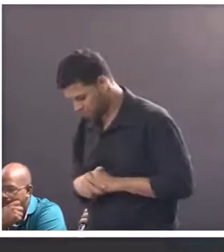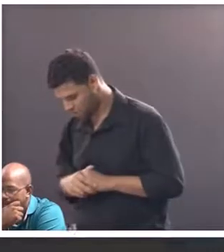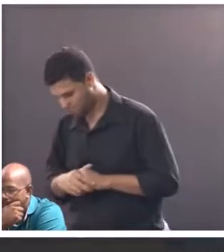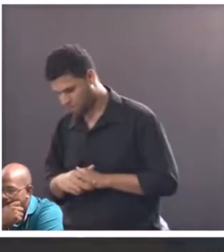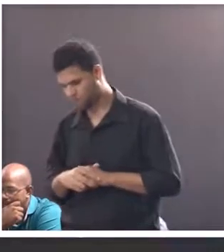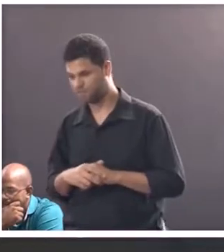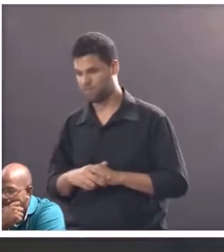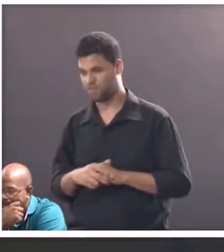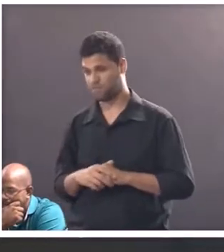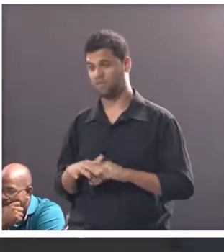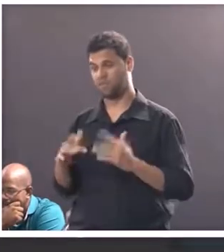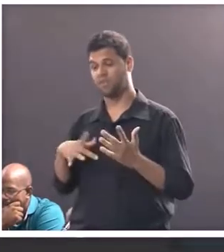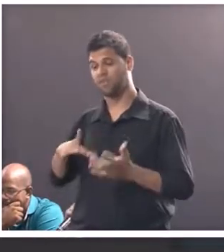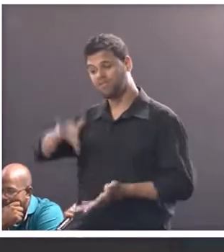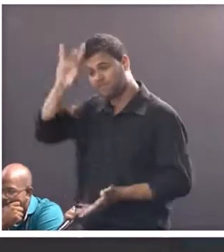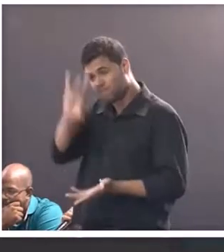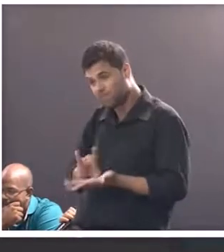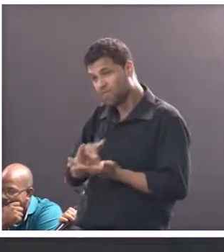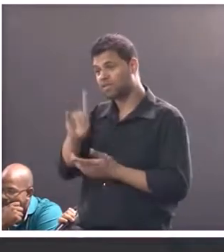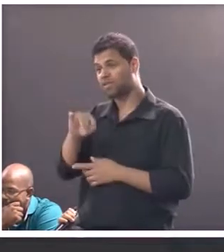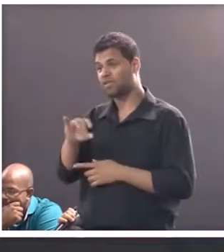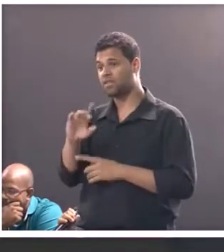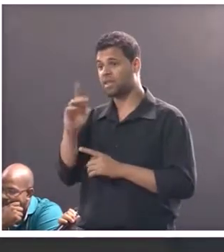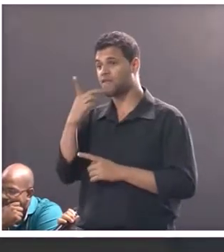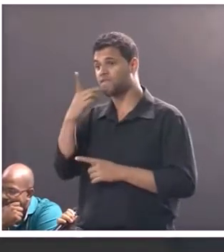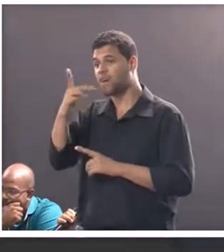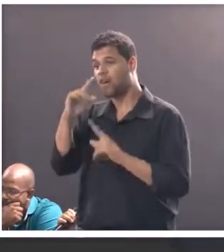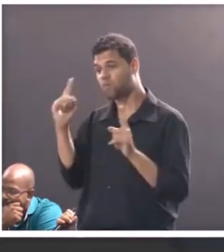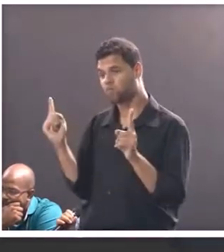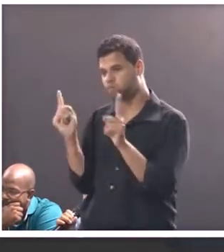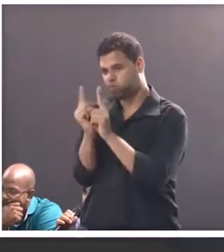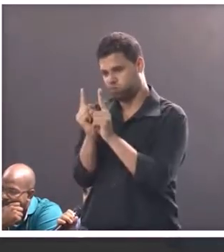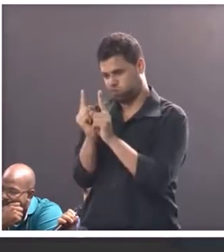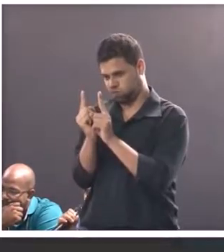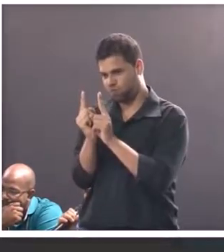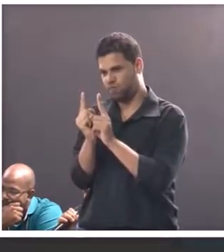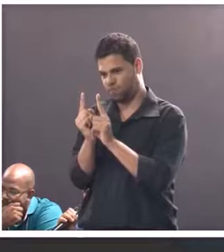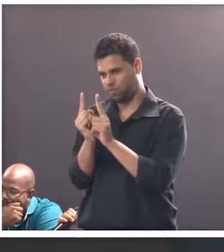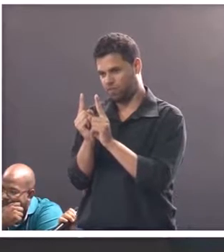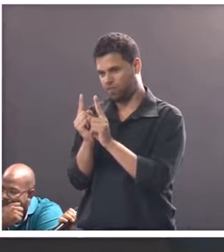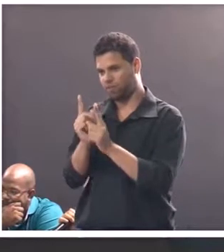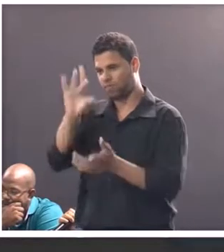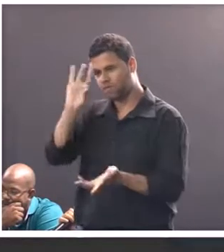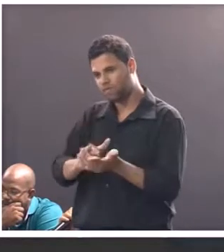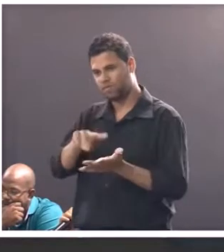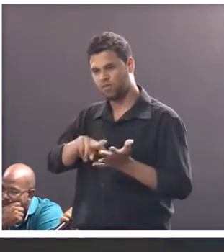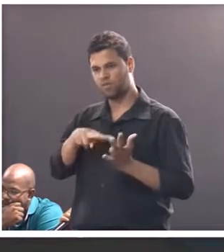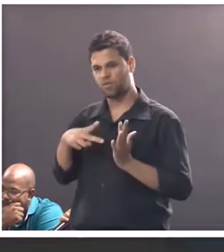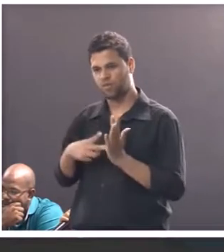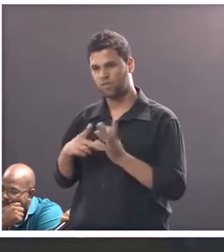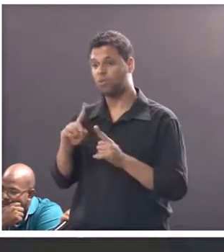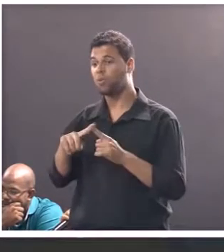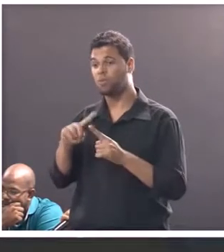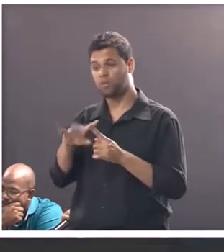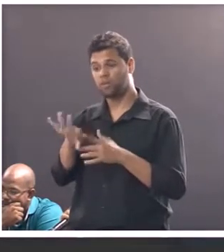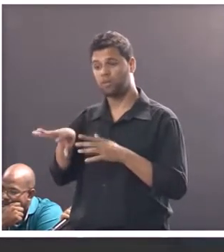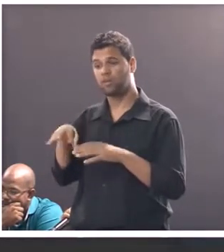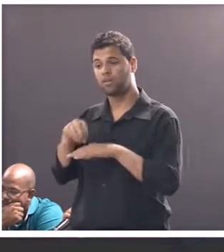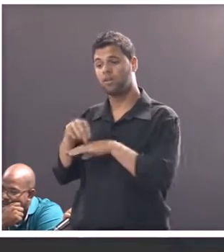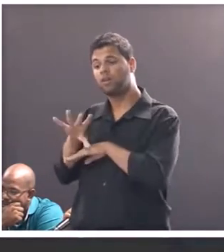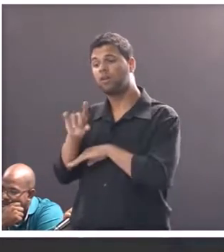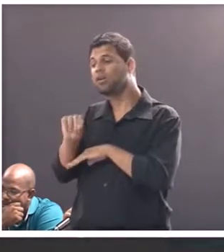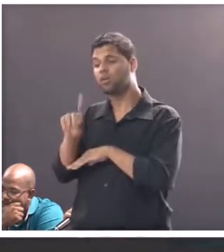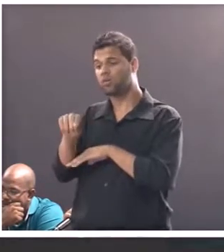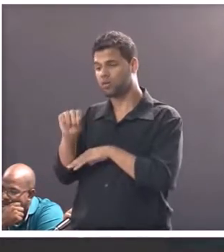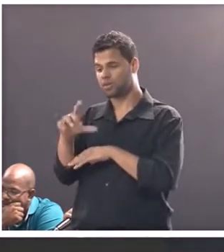Então seria falar rápido. Esse seria o nosso rápido. porque a mensagem ela não